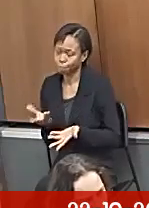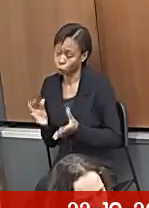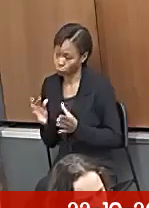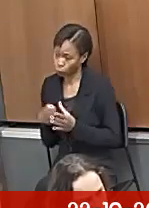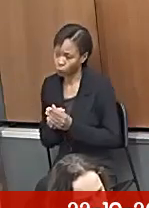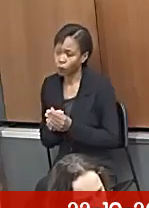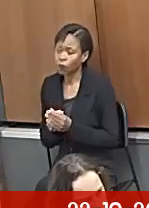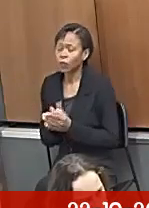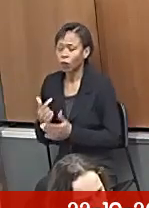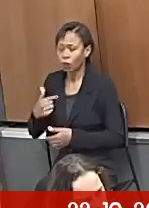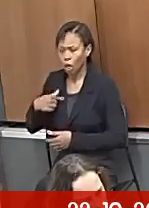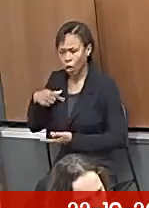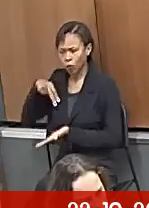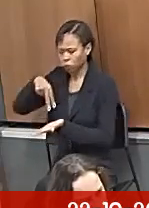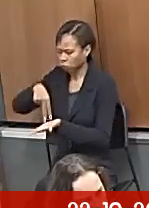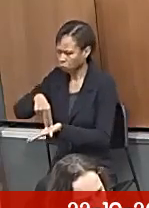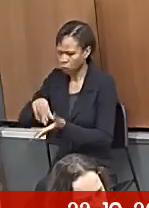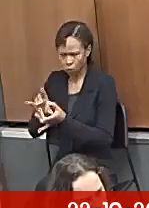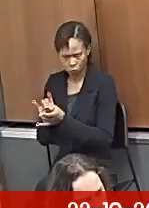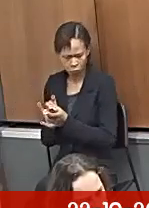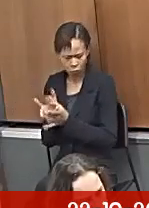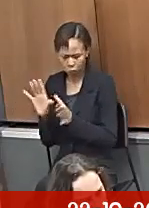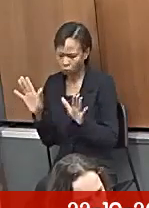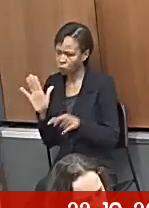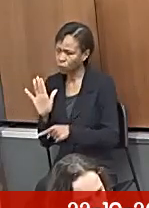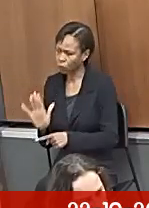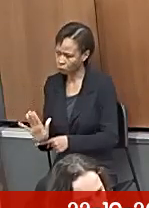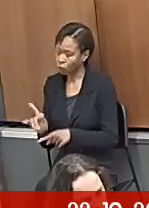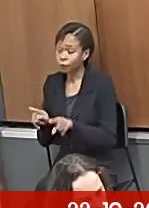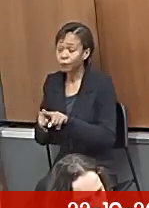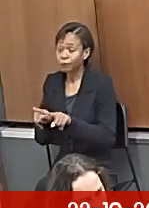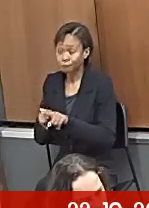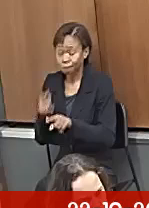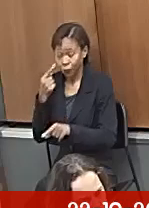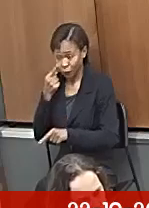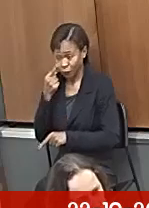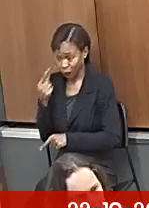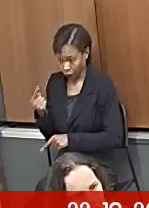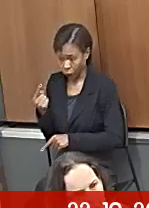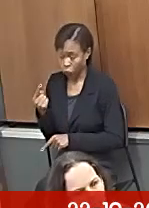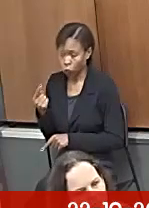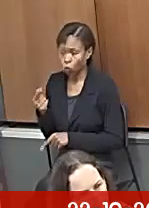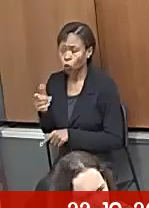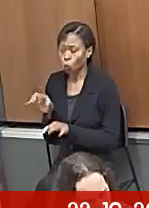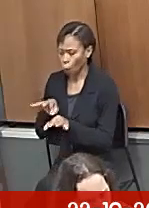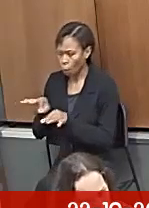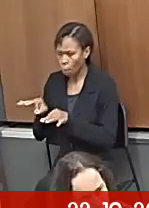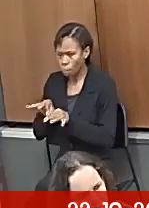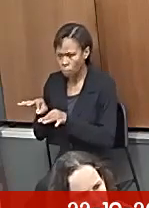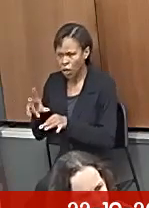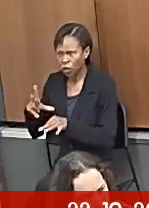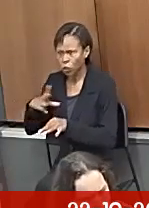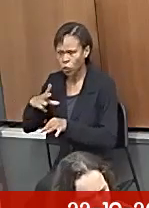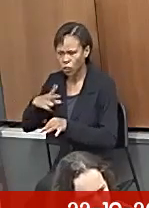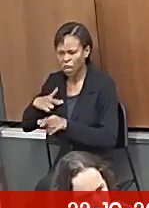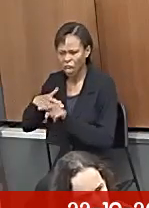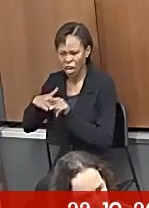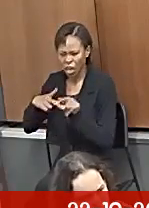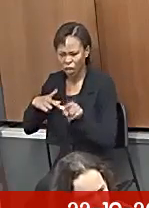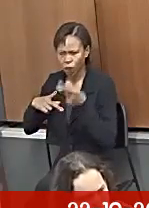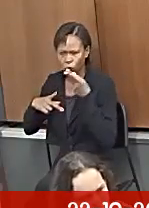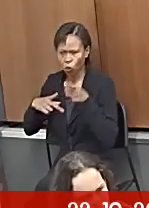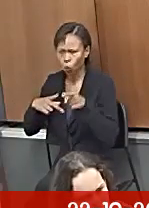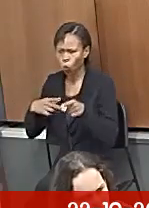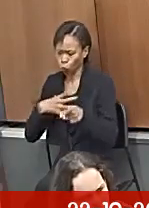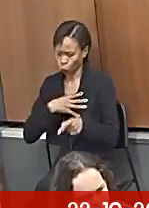me coloco lá, né, à disposição, e a questão também, vejo muito do plano individualizado. Ela falou da criança, né, do